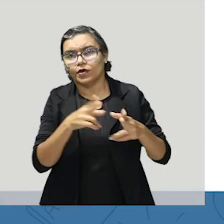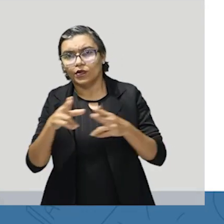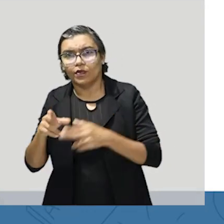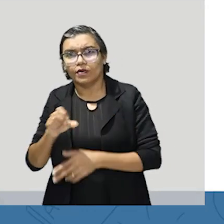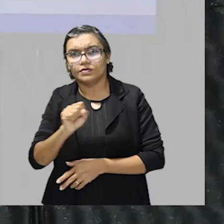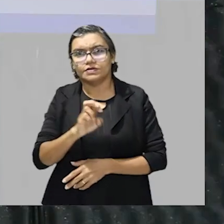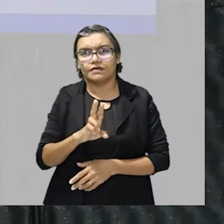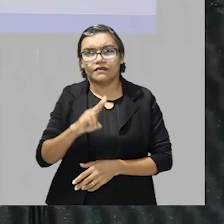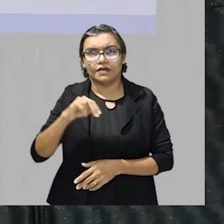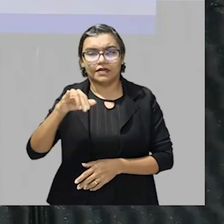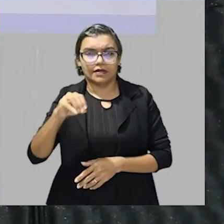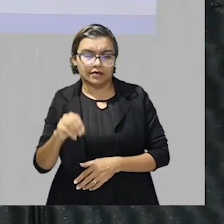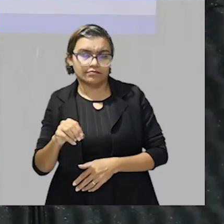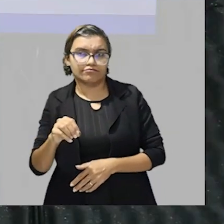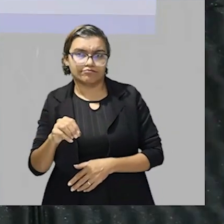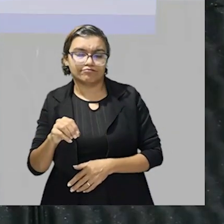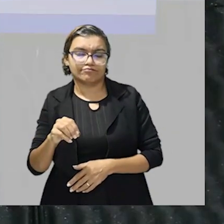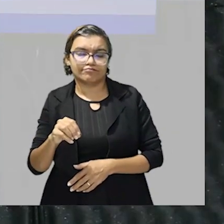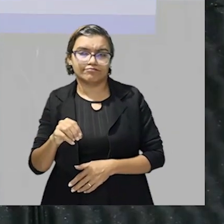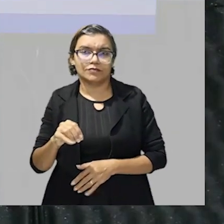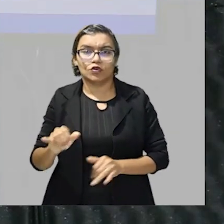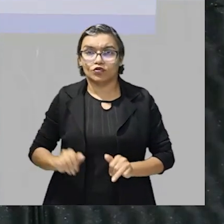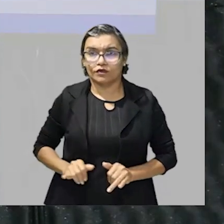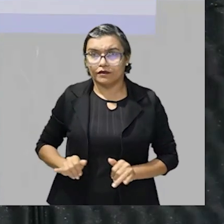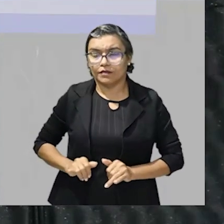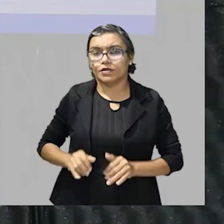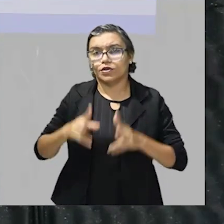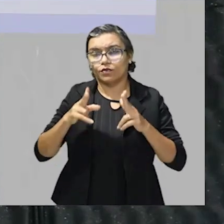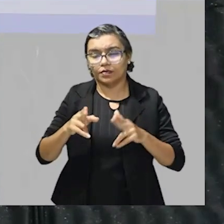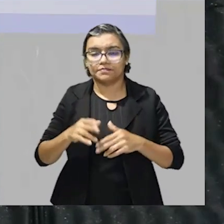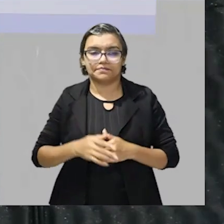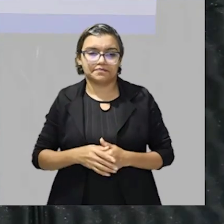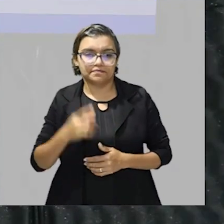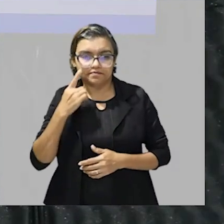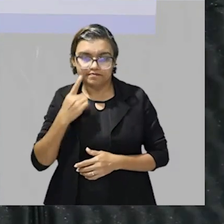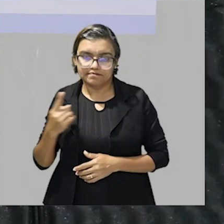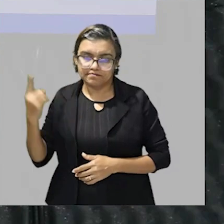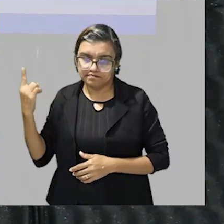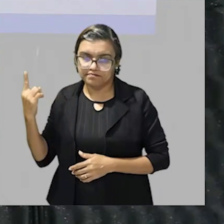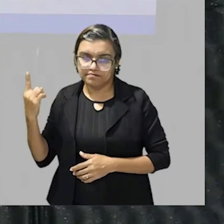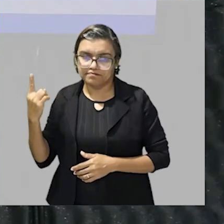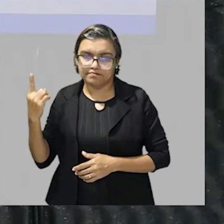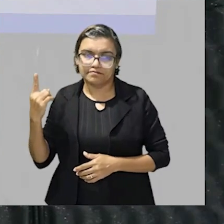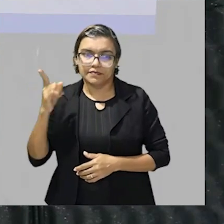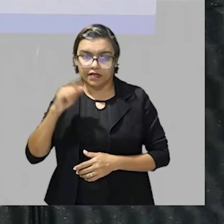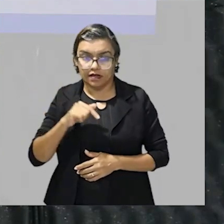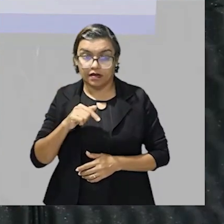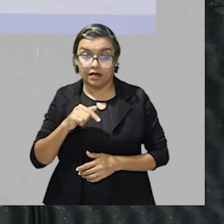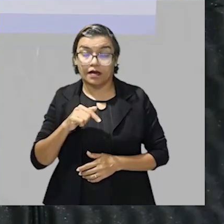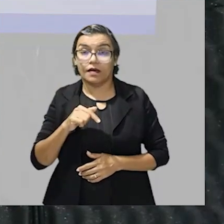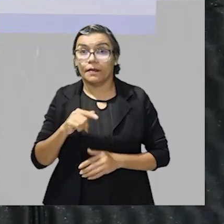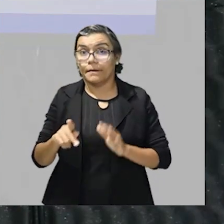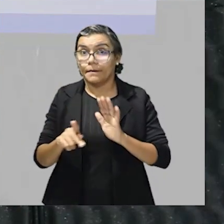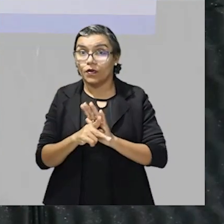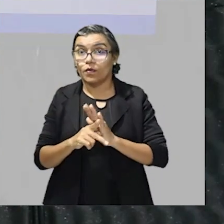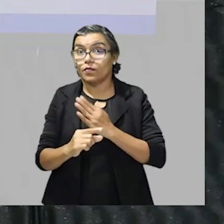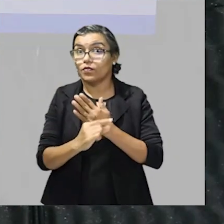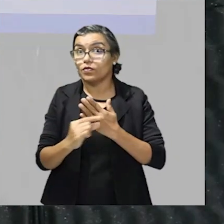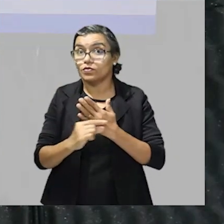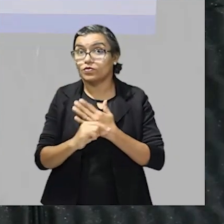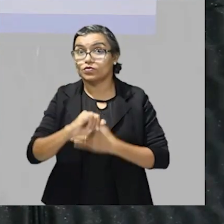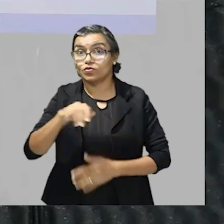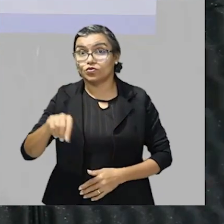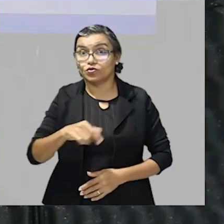iguais em tudo e na sina João Cabral de Melo Neto poeta Modernista